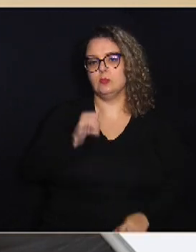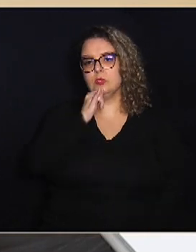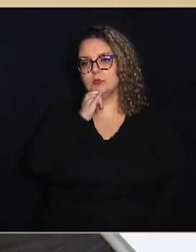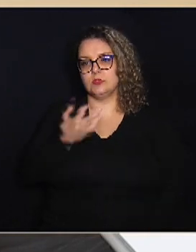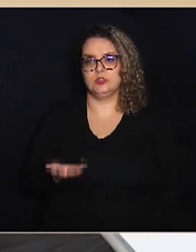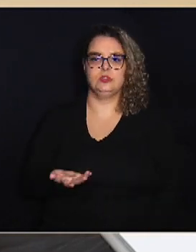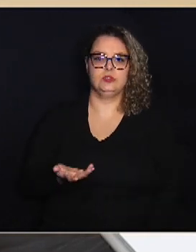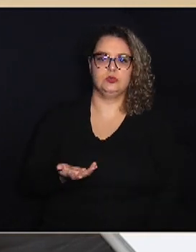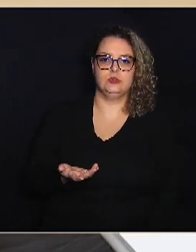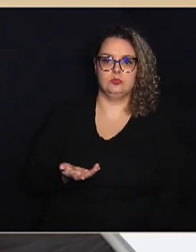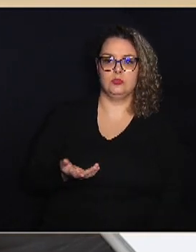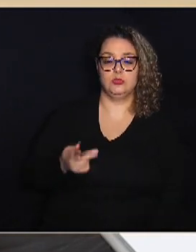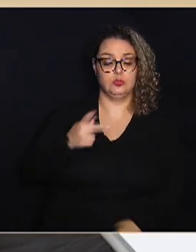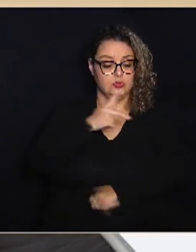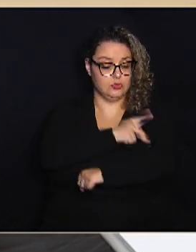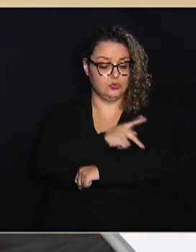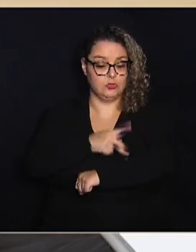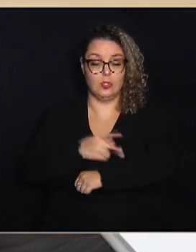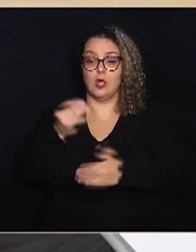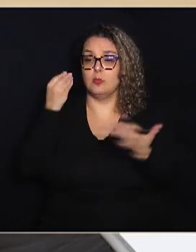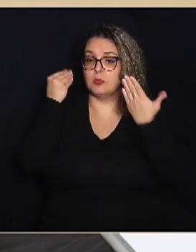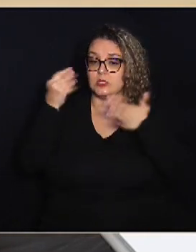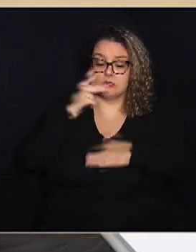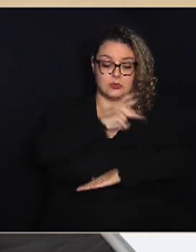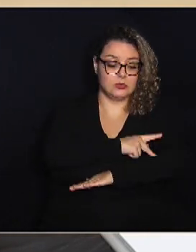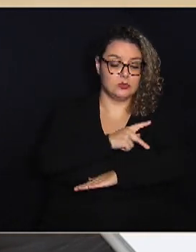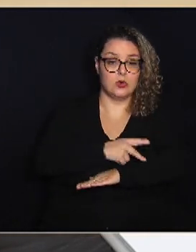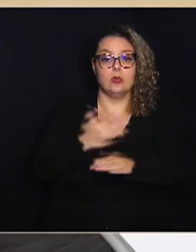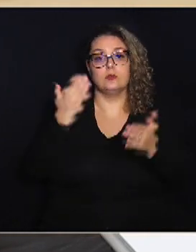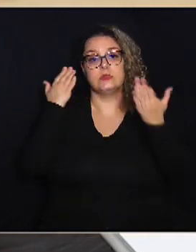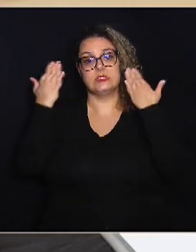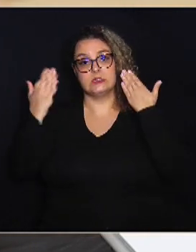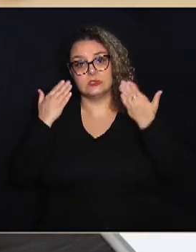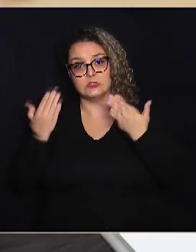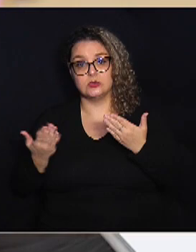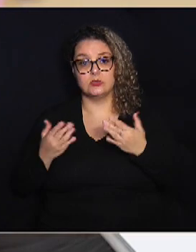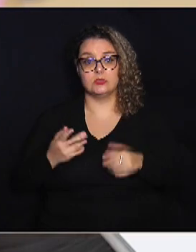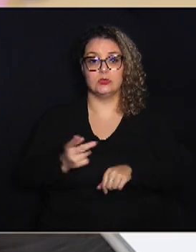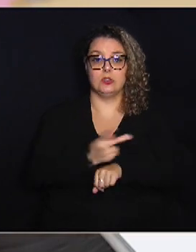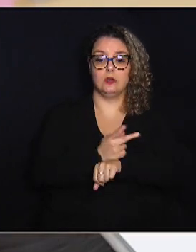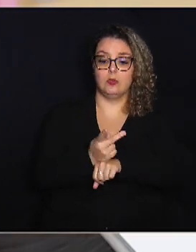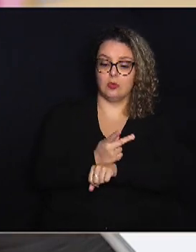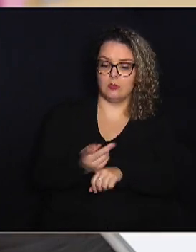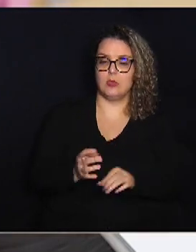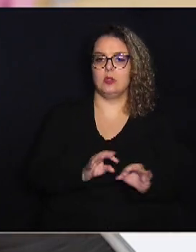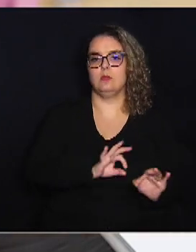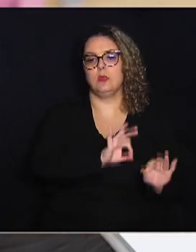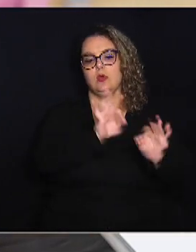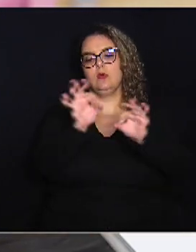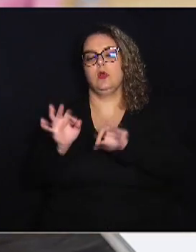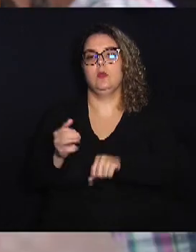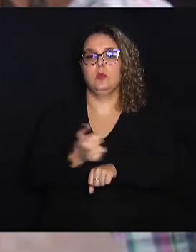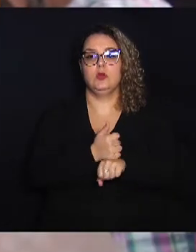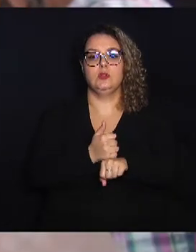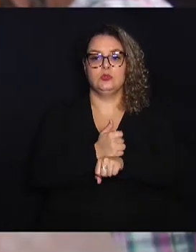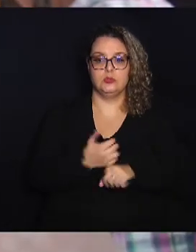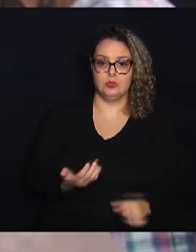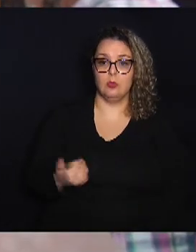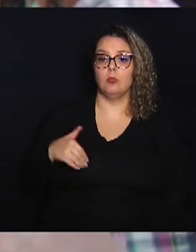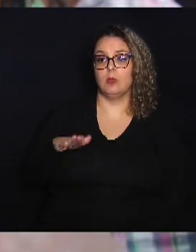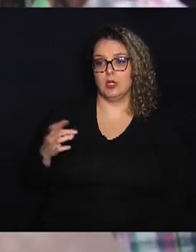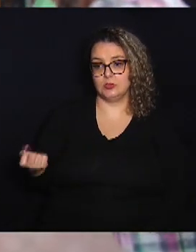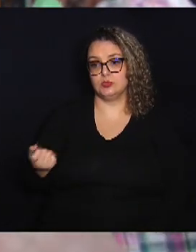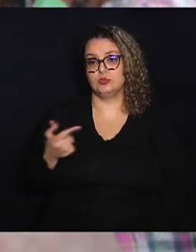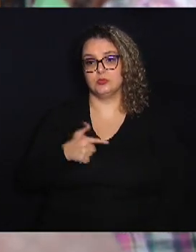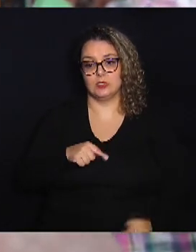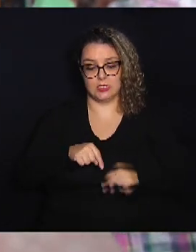de um pedagogo, um psicopedagogo, um psicólogo. Então, a gente começa a ter o acompanhamento de profissionais para além da